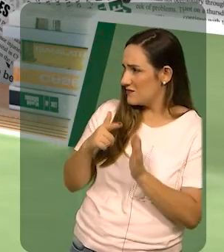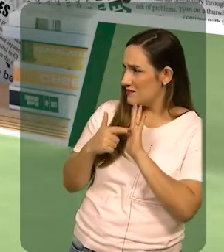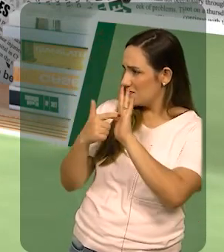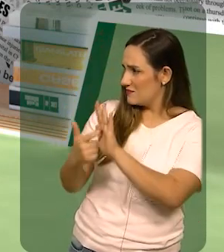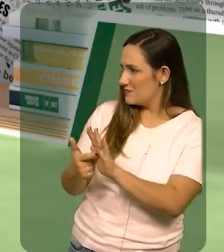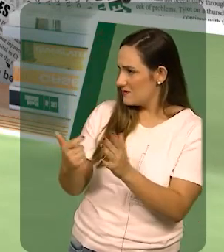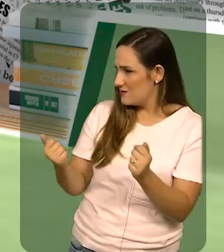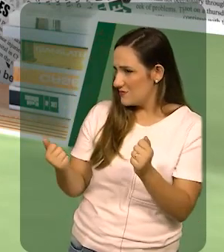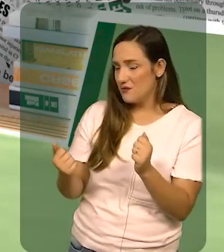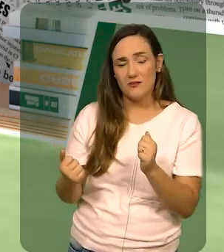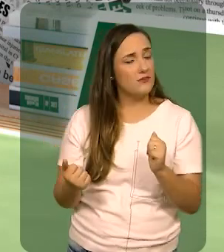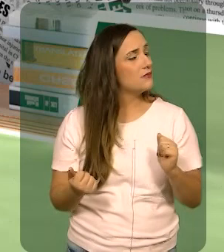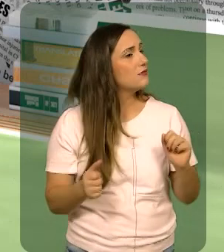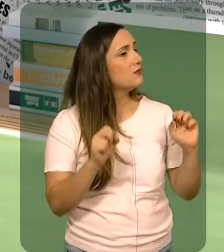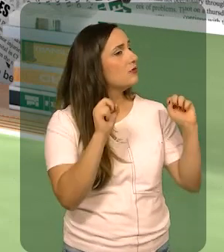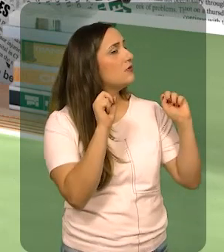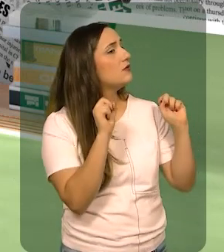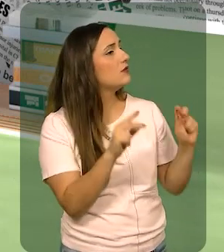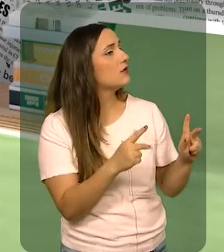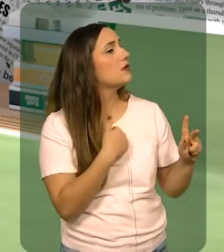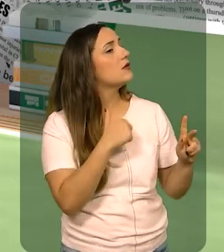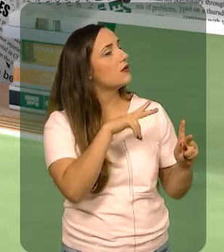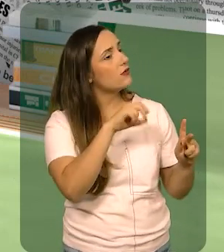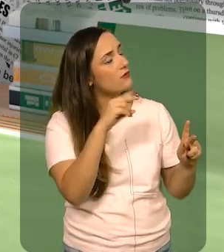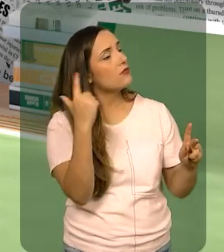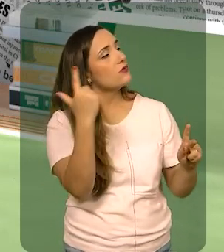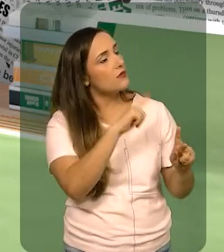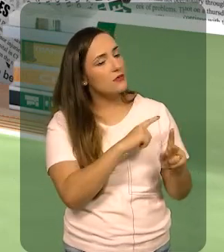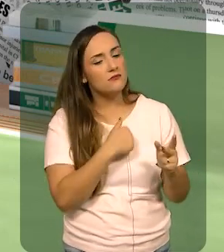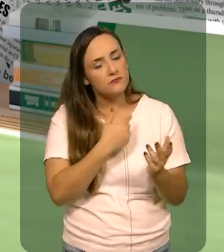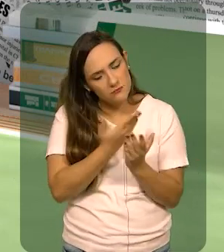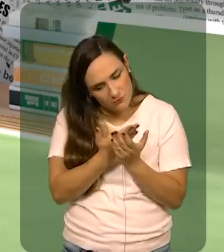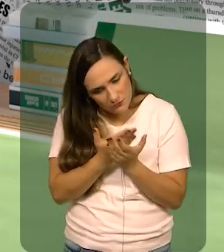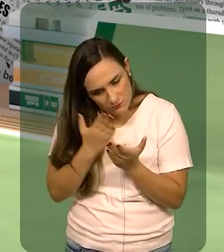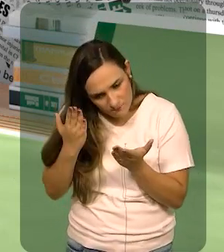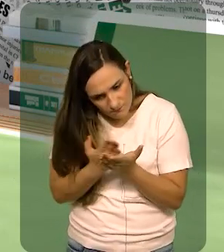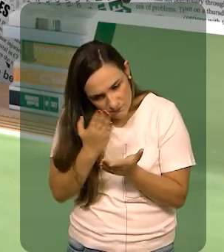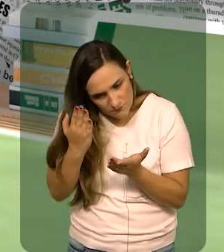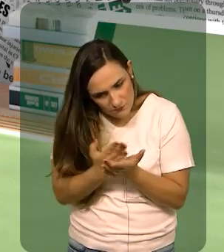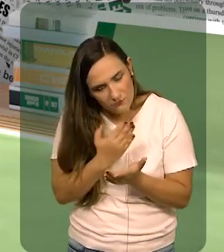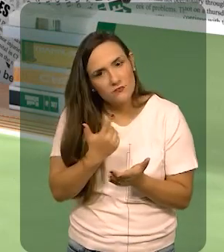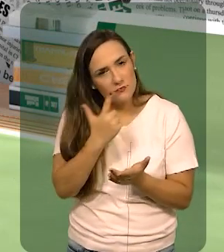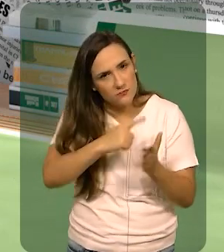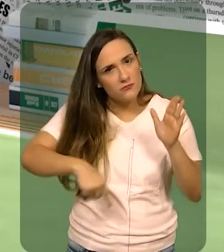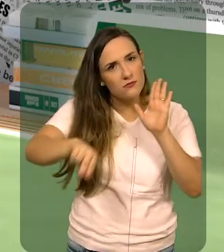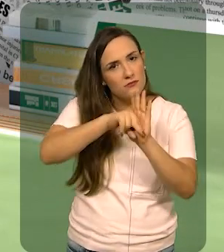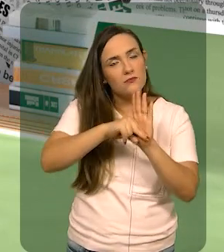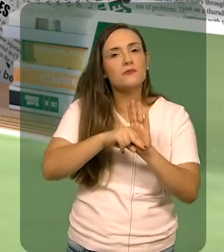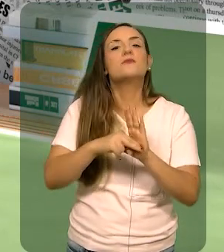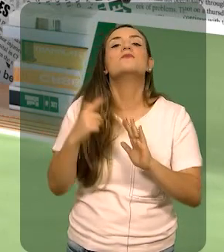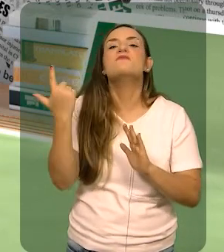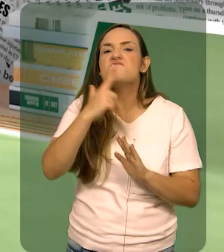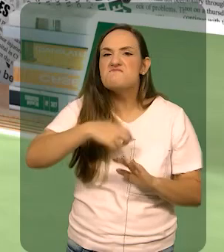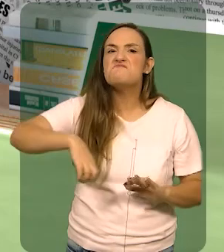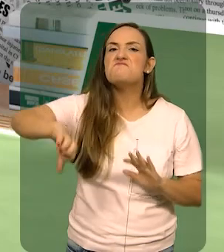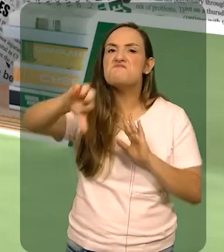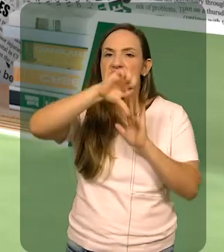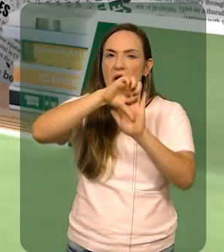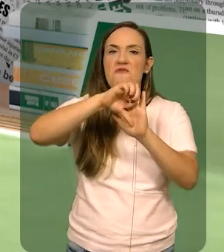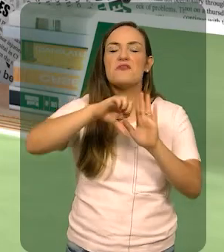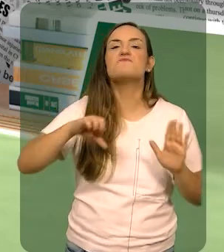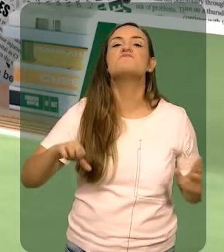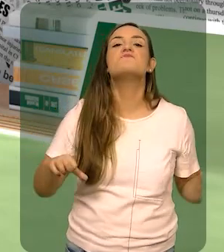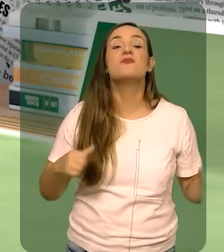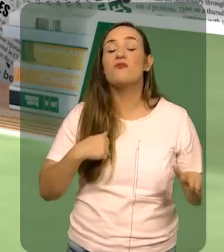apresentar. Falei, tudo bem. Peguei a madrugada inteira em cima de um caderno, vou ver se eu não tiro pelo menos um 8 desse trabalho, tirei 9, né?